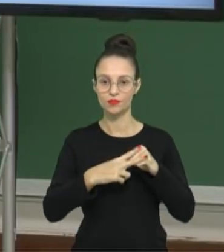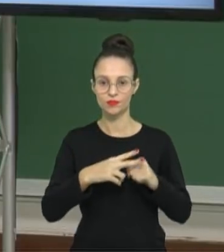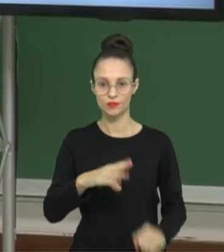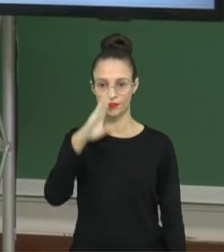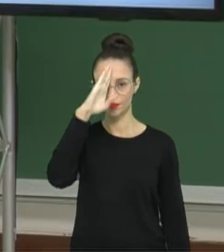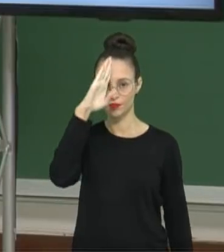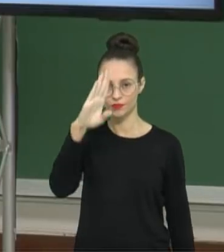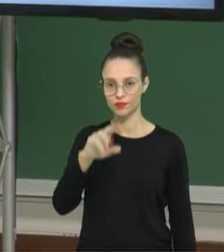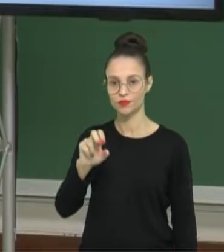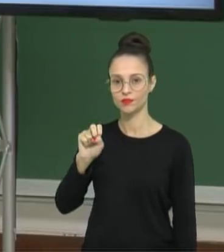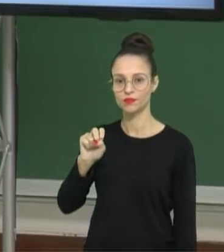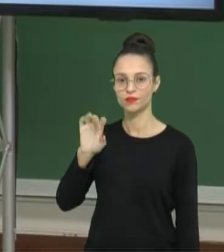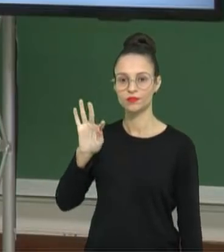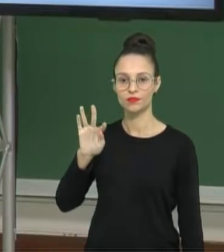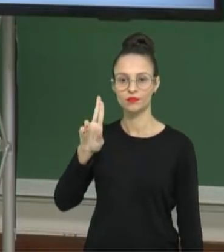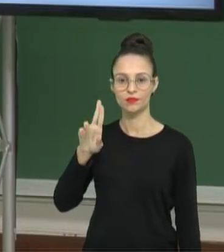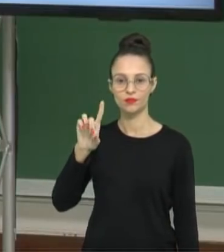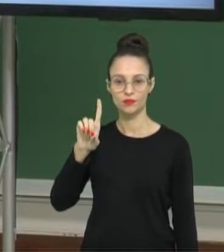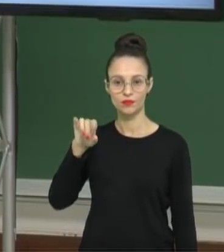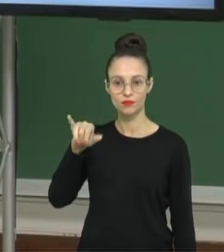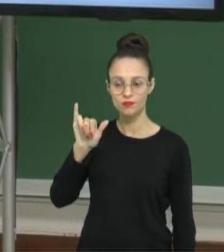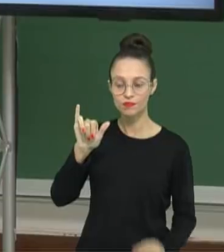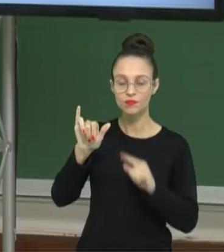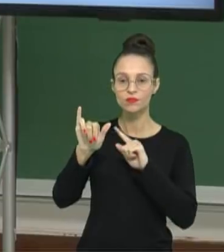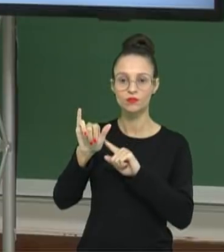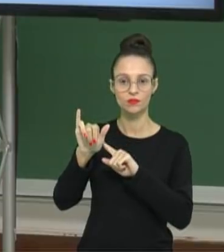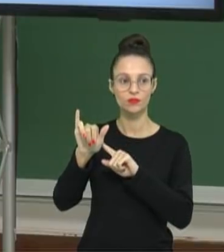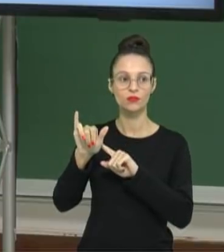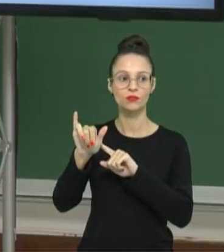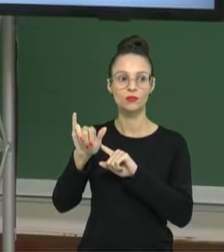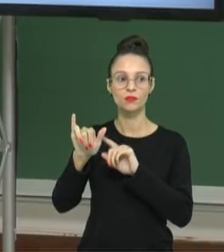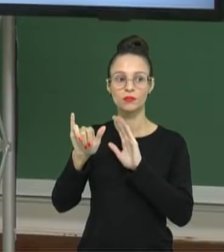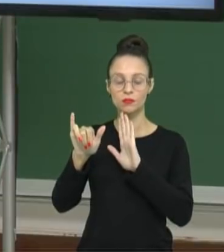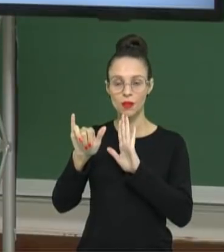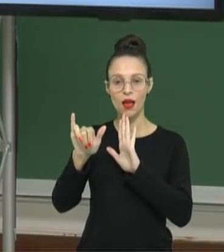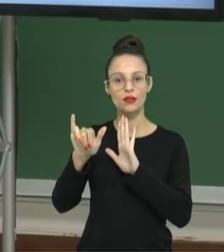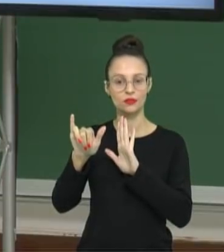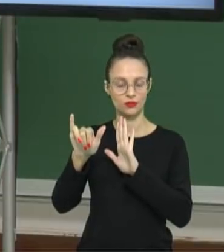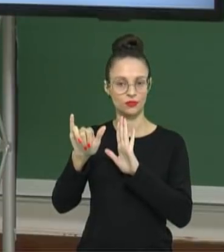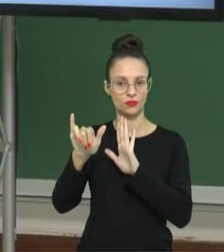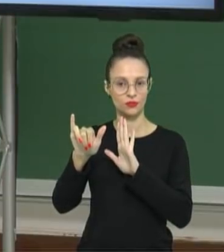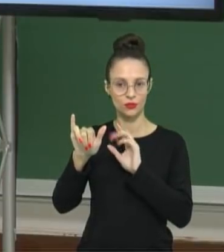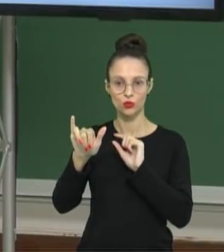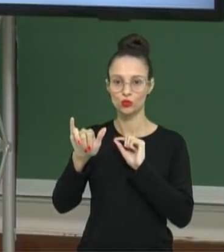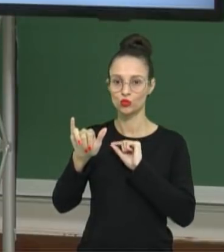principal study, terminou em Y, mas antes desse Y,